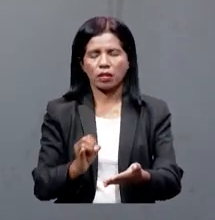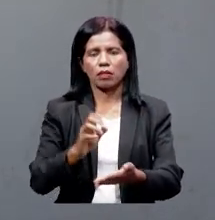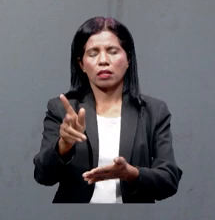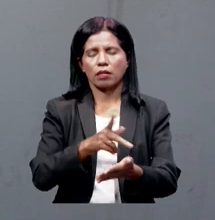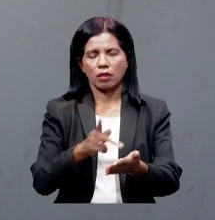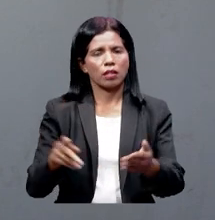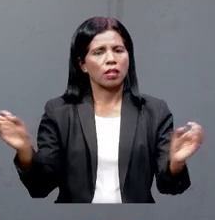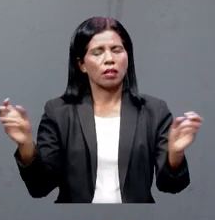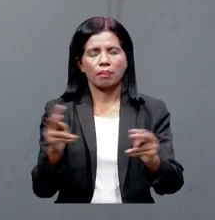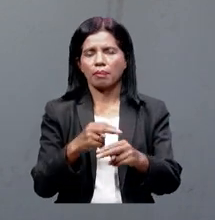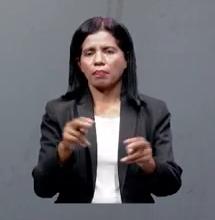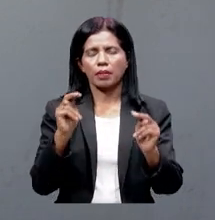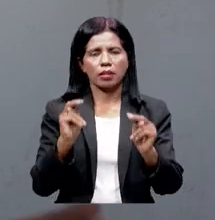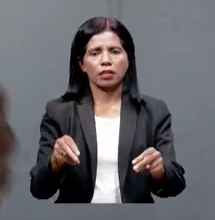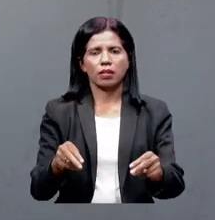Ela precisa de a lei.